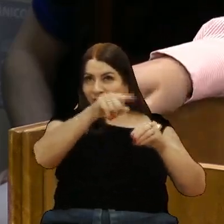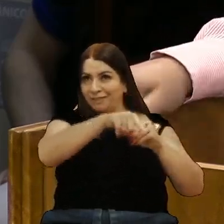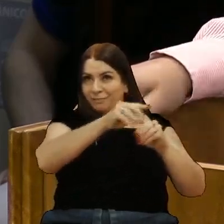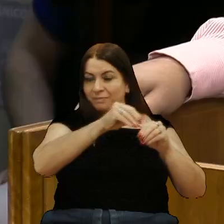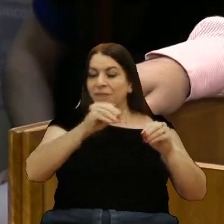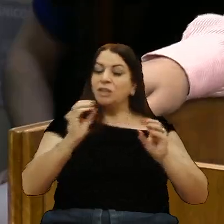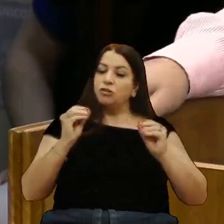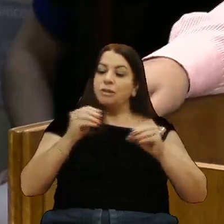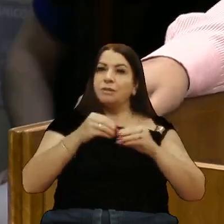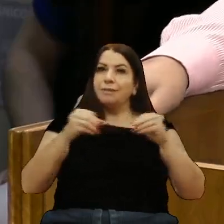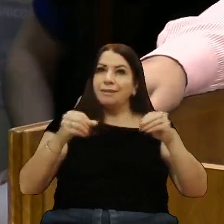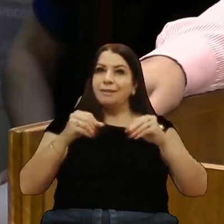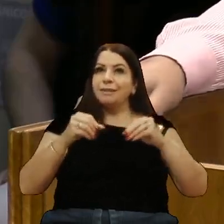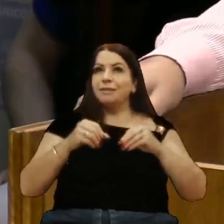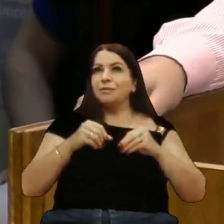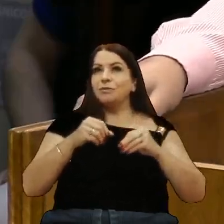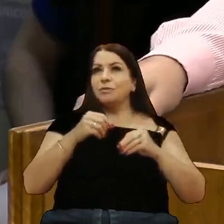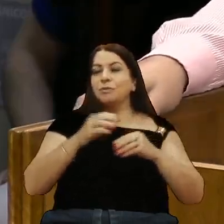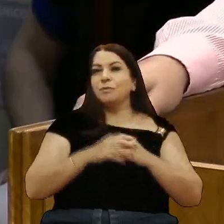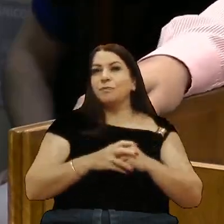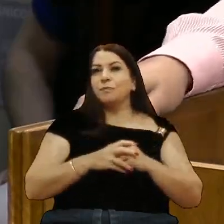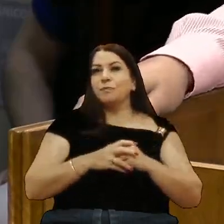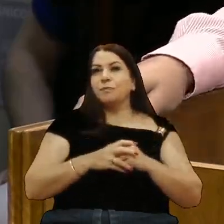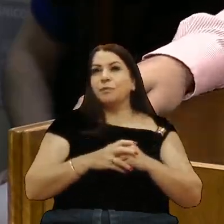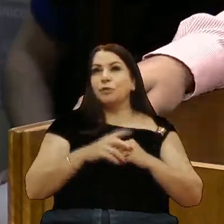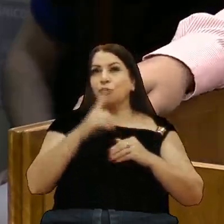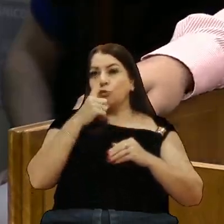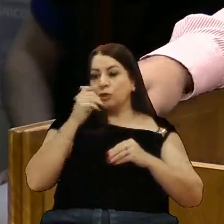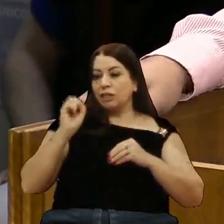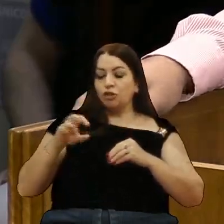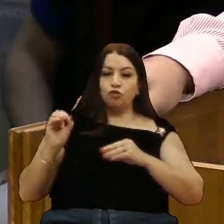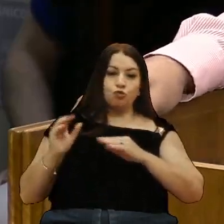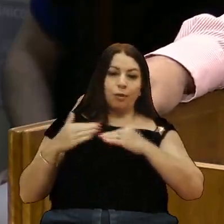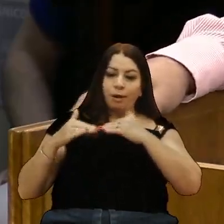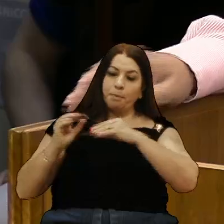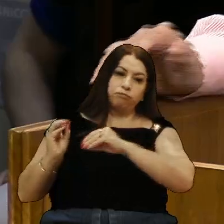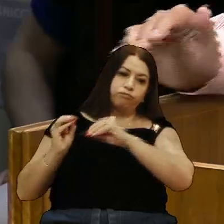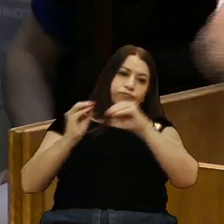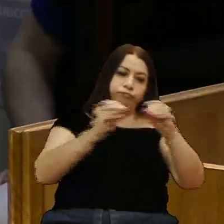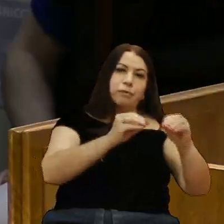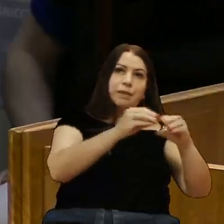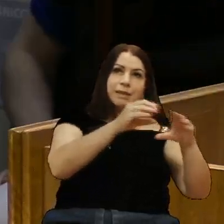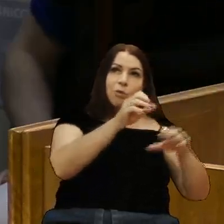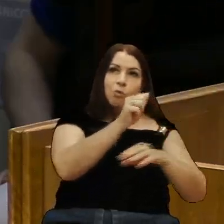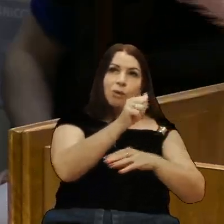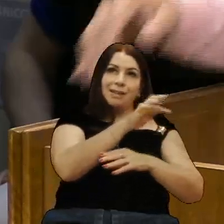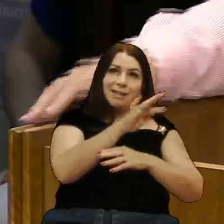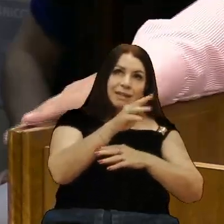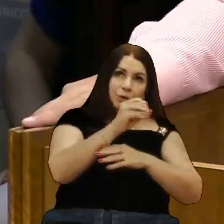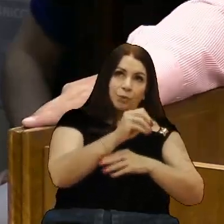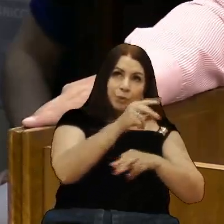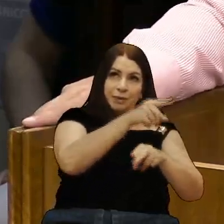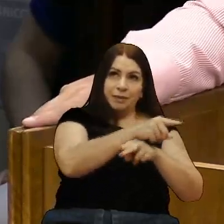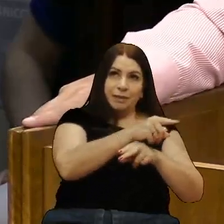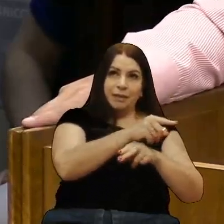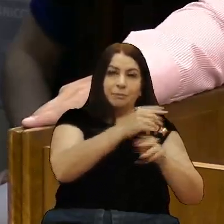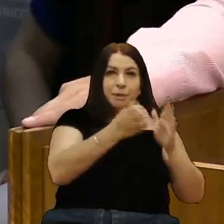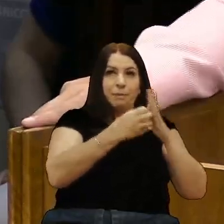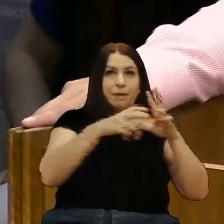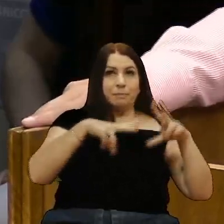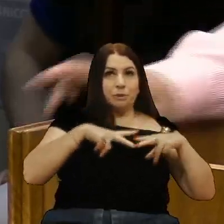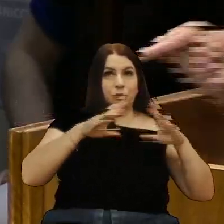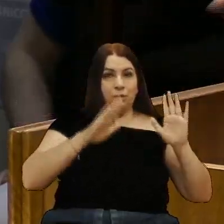de levar o lixo até o aterro sanitário, conceder isso à iniciativa